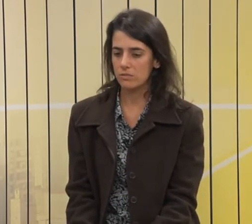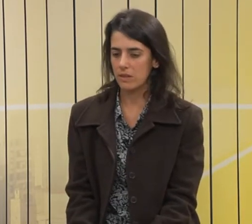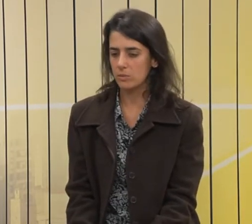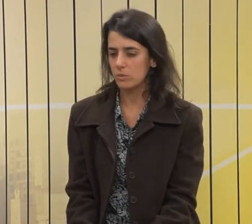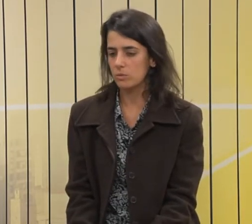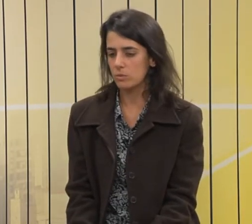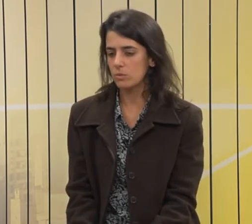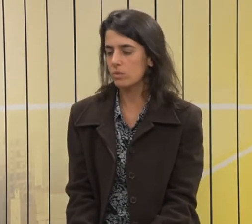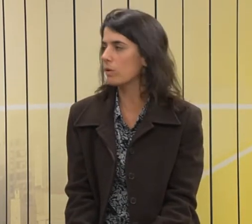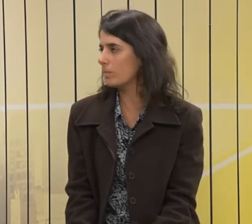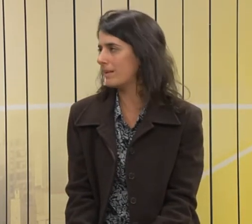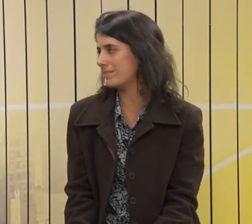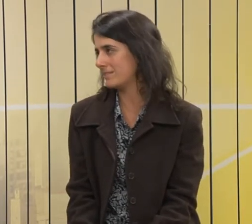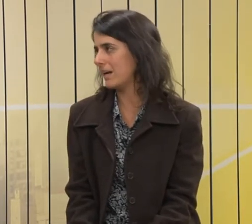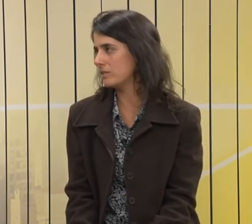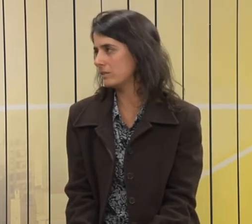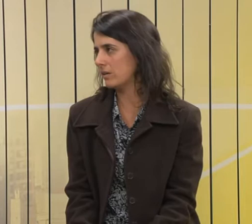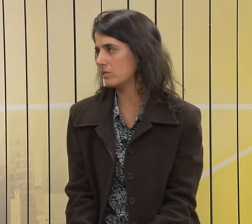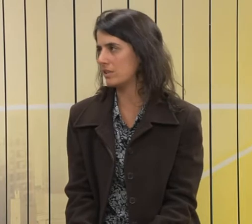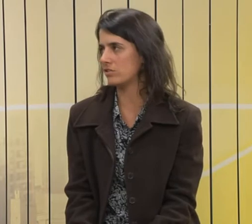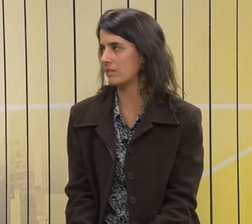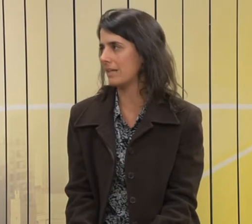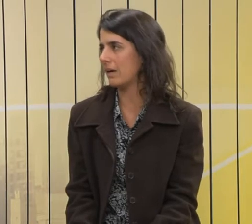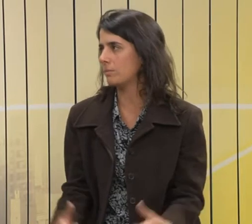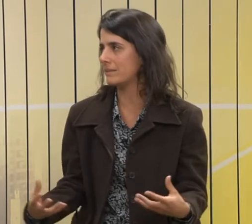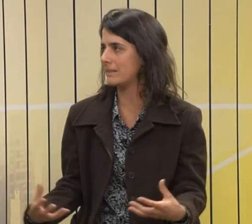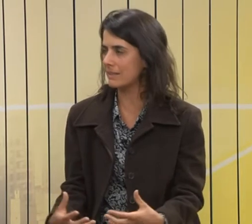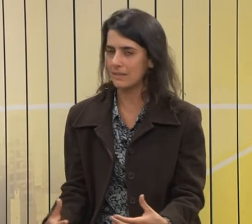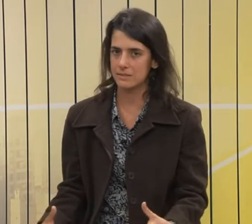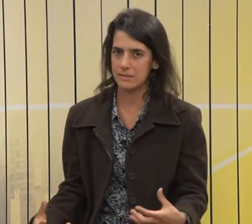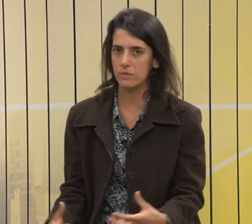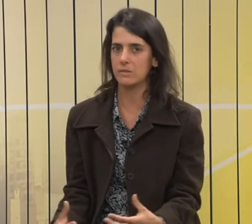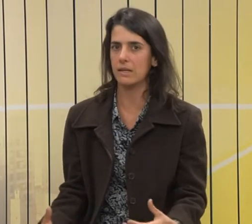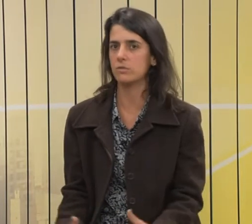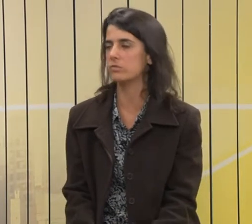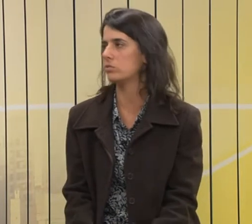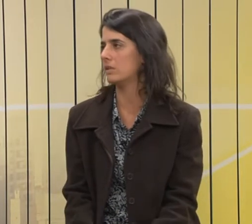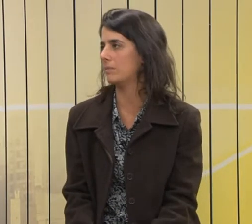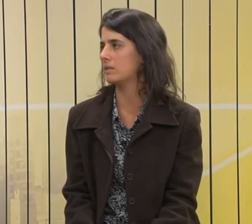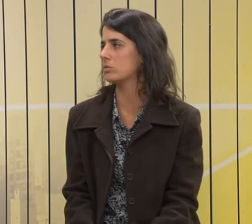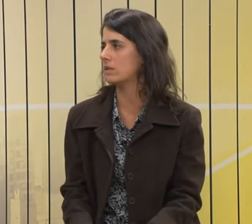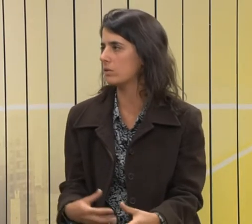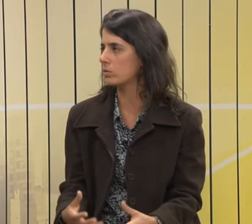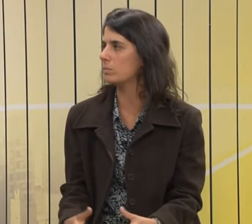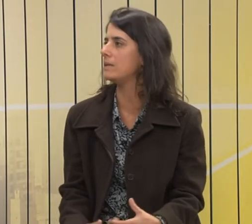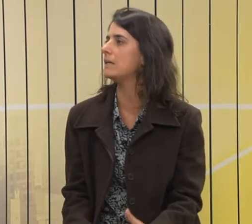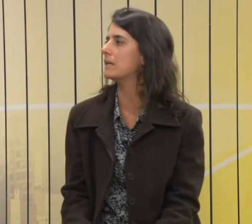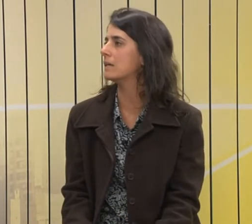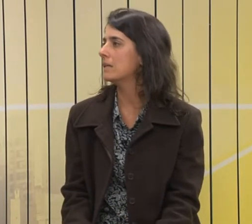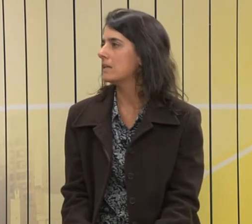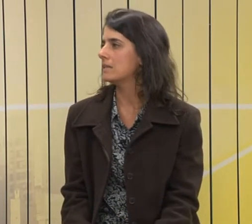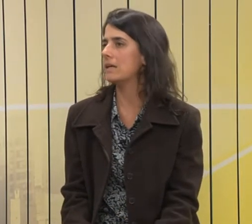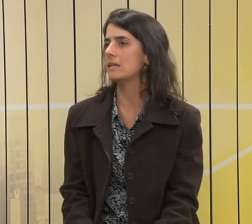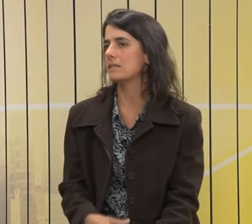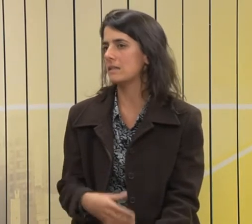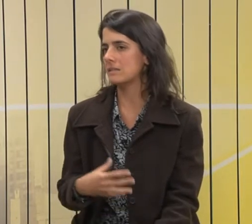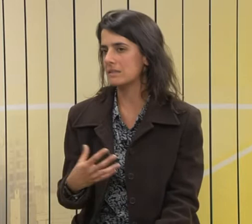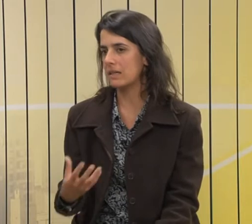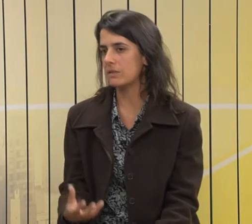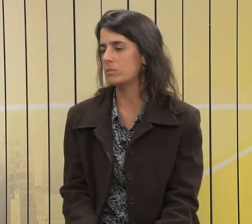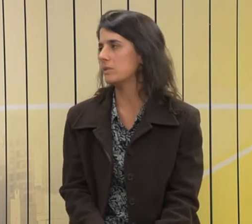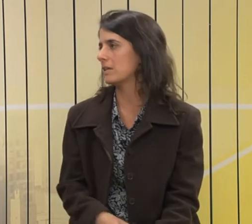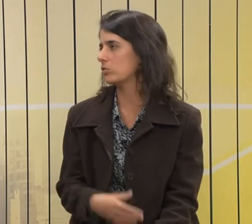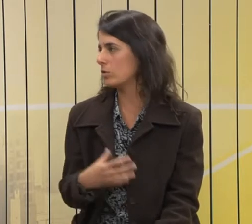nós vivemos num mundo globalizado, né, ou seja, há uma integração, né, do funcionamento da economia, né,